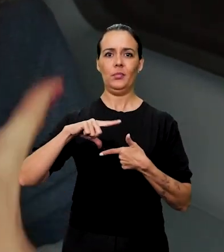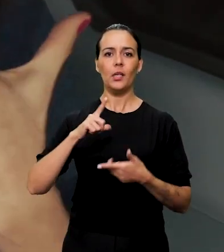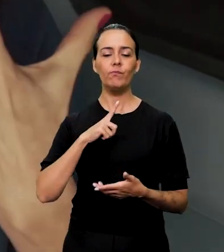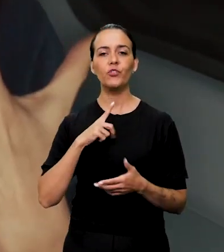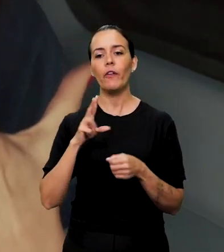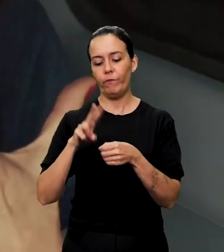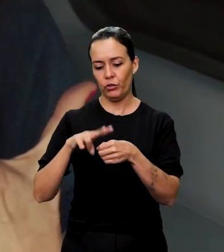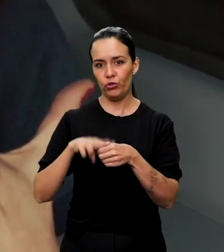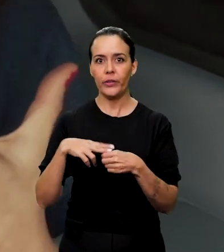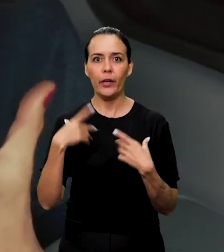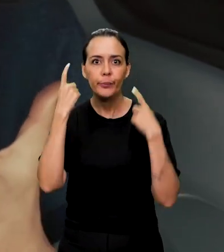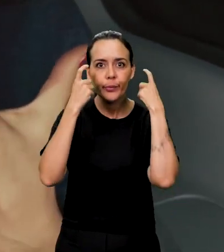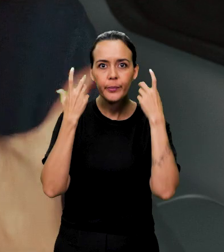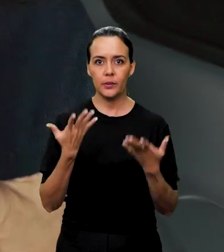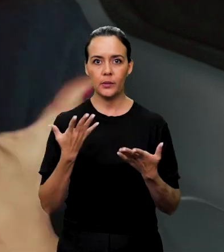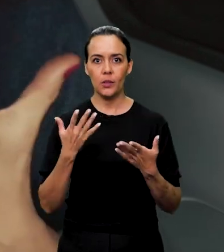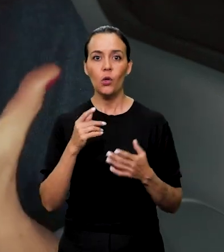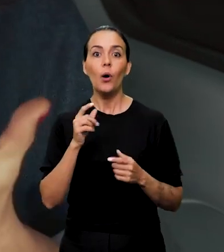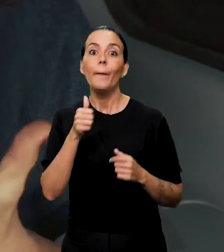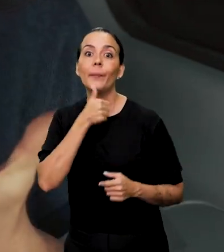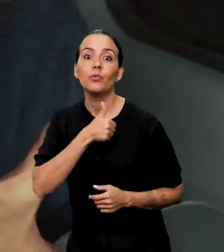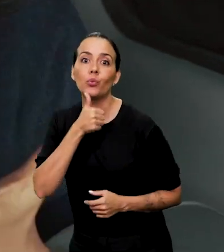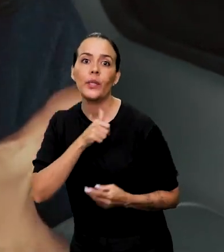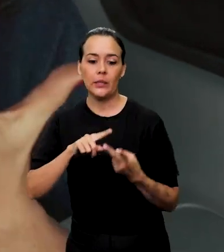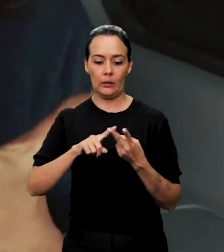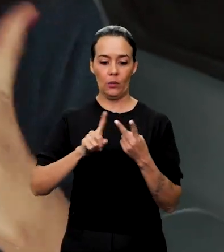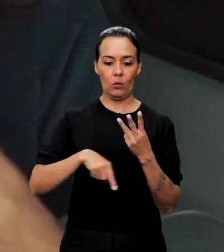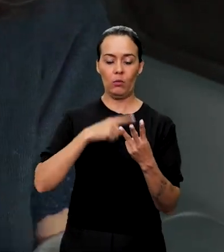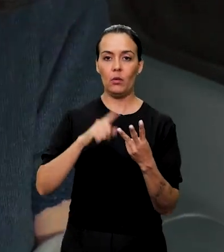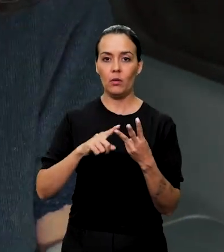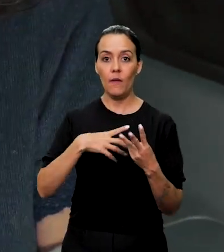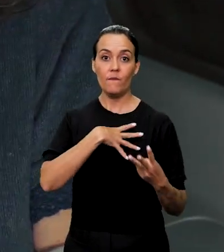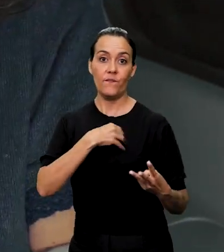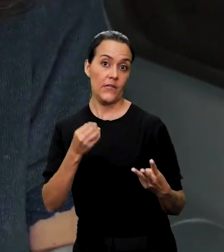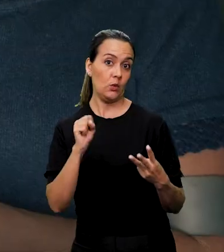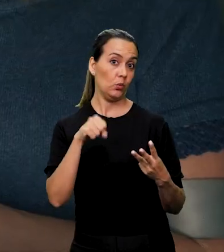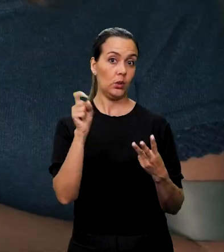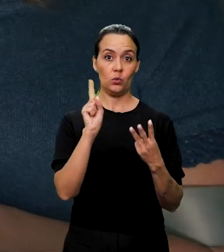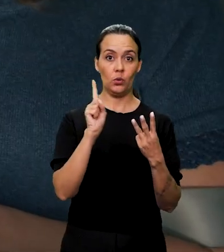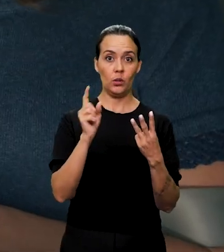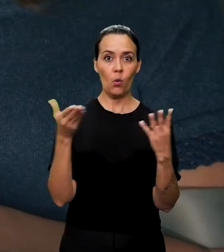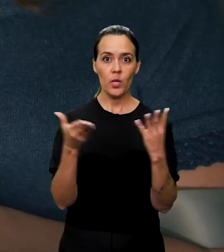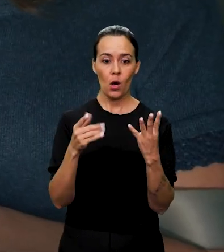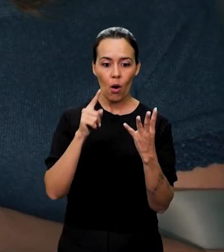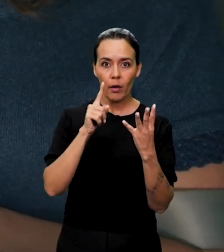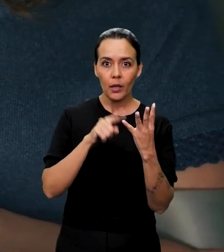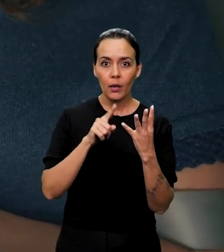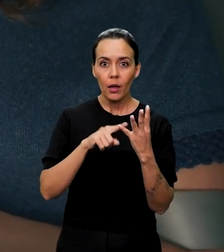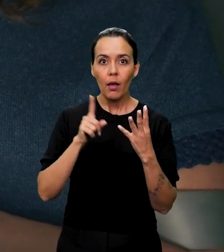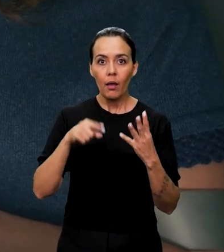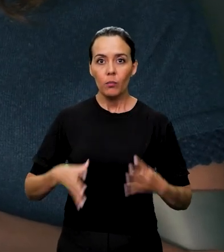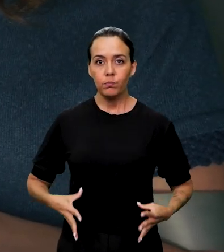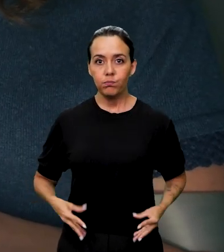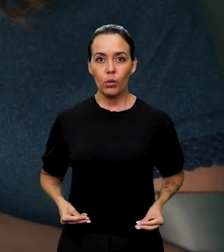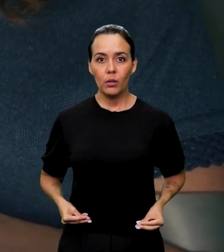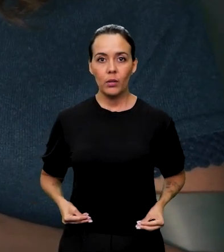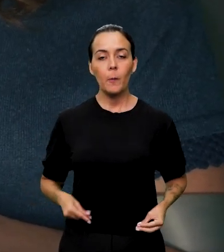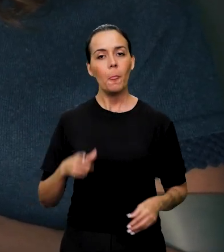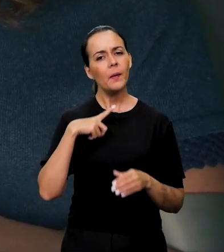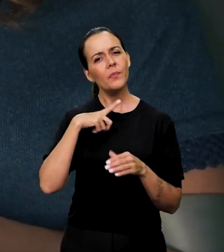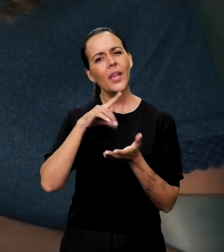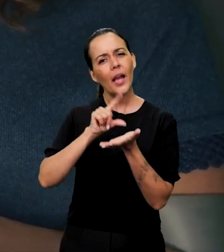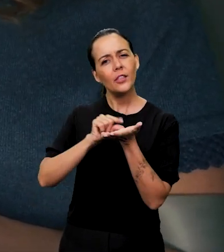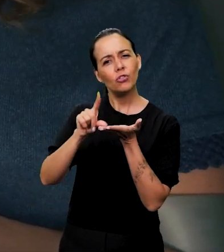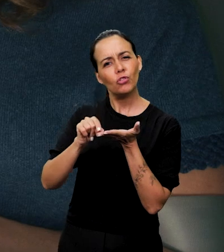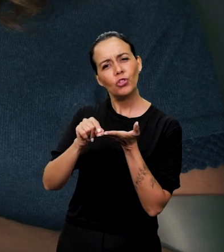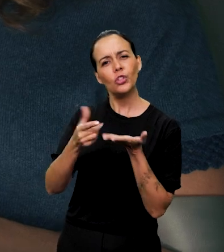tabu da menstruação, o tabu da maternidade ou não, e aí o tabu da menopausa. Tem um artigo muito importante que eu gosto, da Suzanne